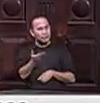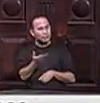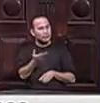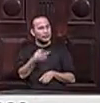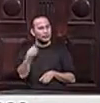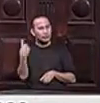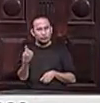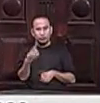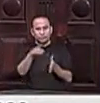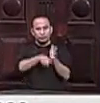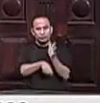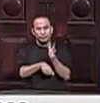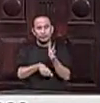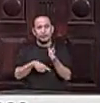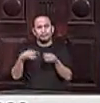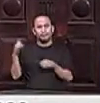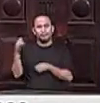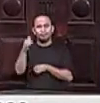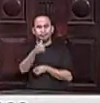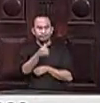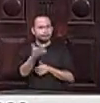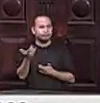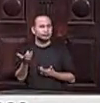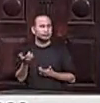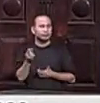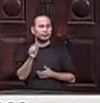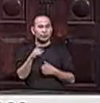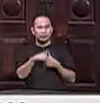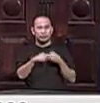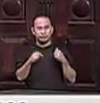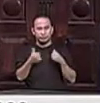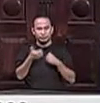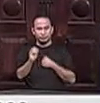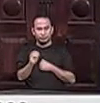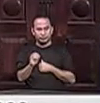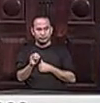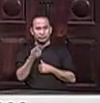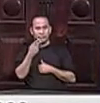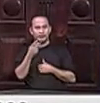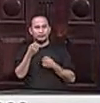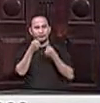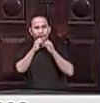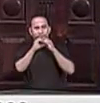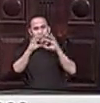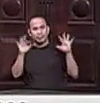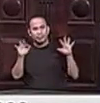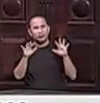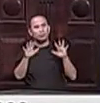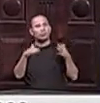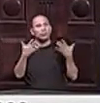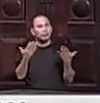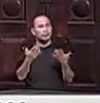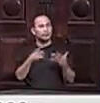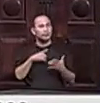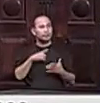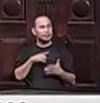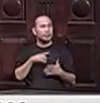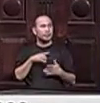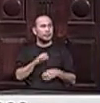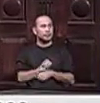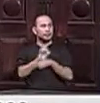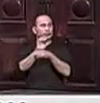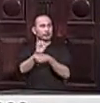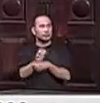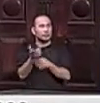de nós reduzirmos passagens aéreas e o artigo 10, que diz com clareza, enquanto perdurar o estado de